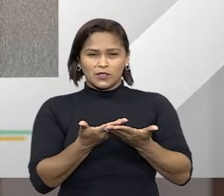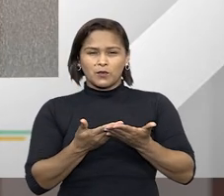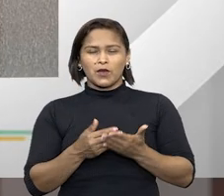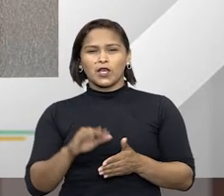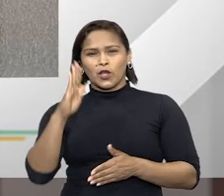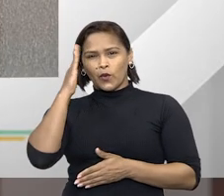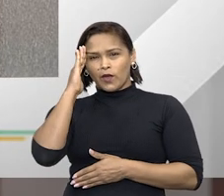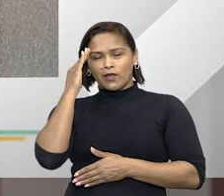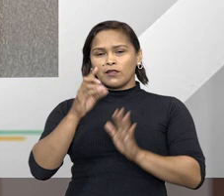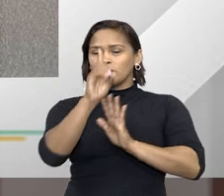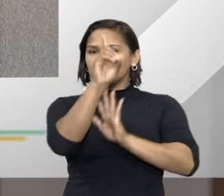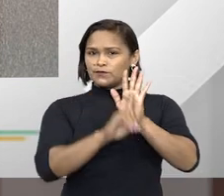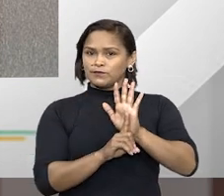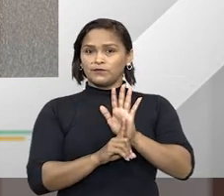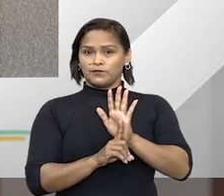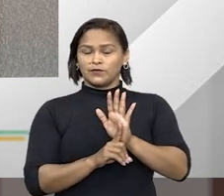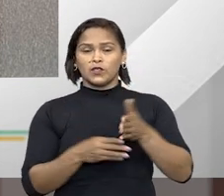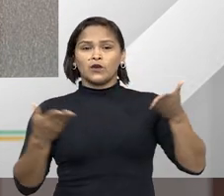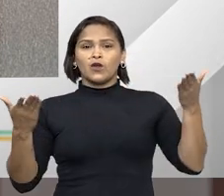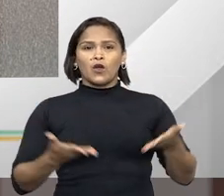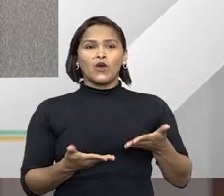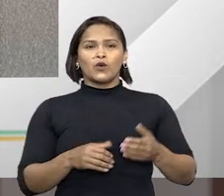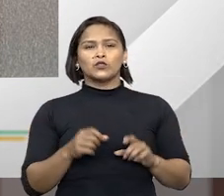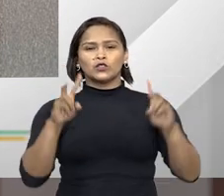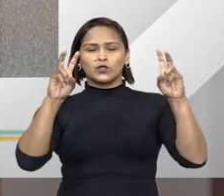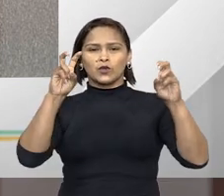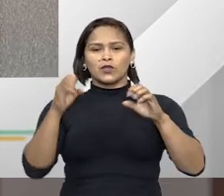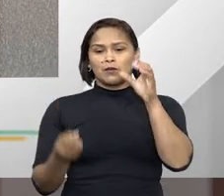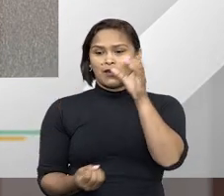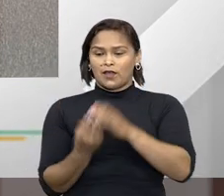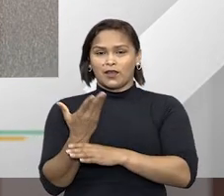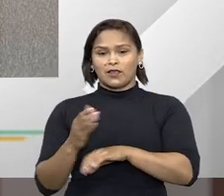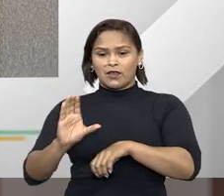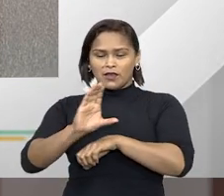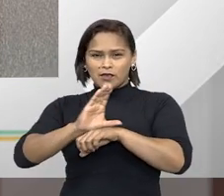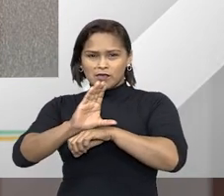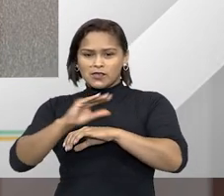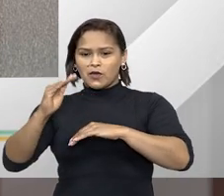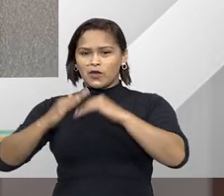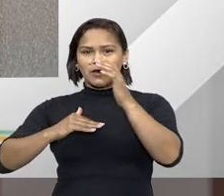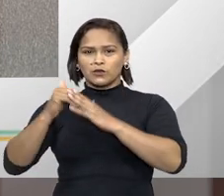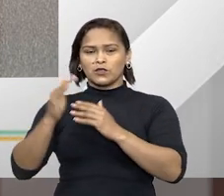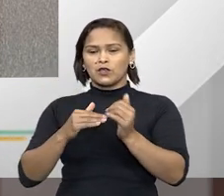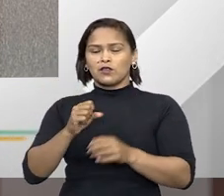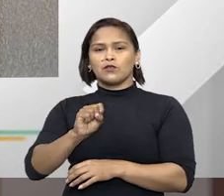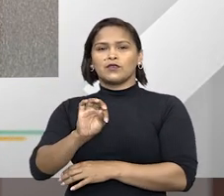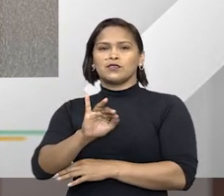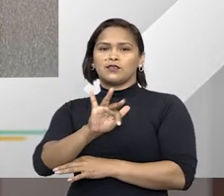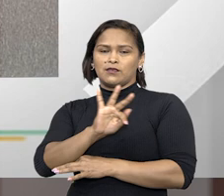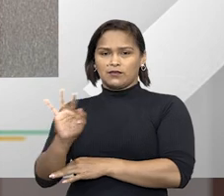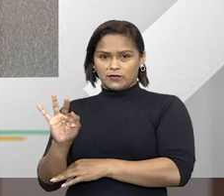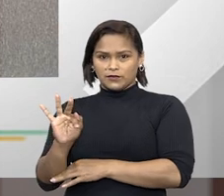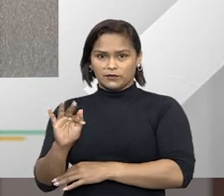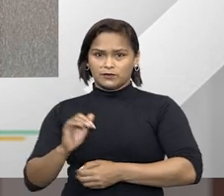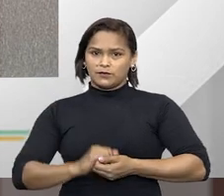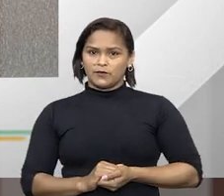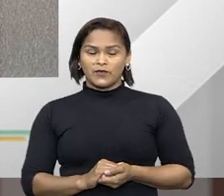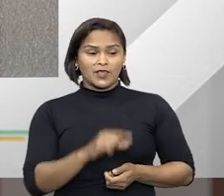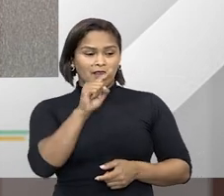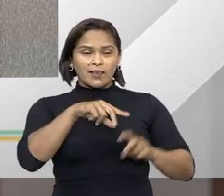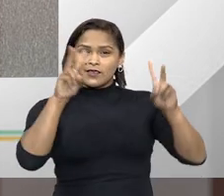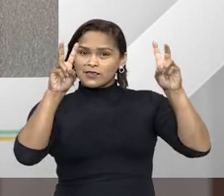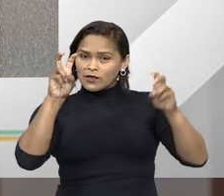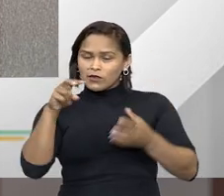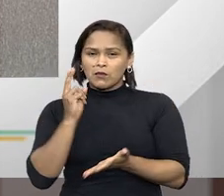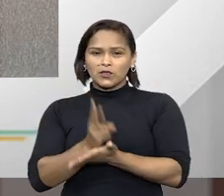Olá, está começando mais um Entender Direito. Hoje com o tema A criação e as competências do Superior Tribunal de